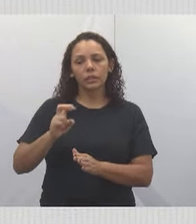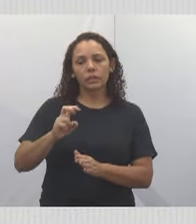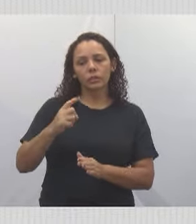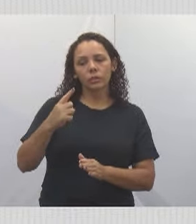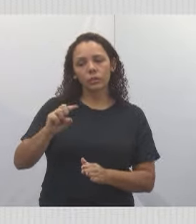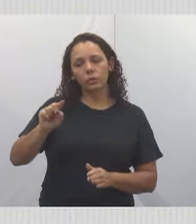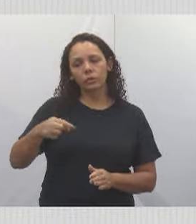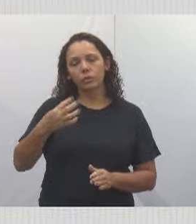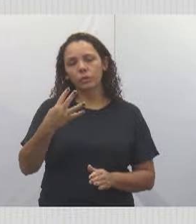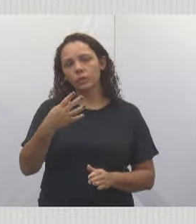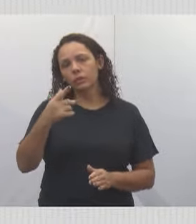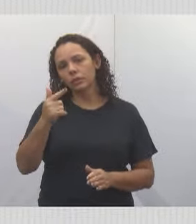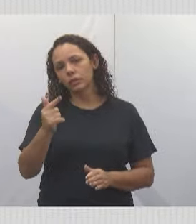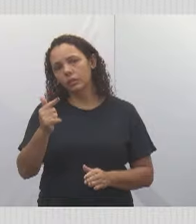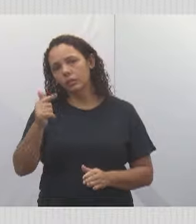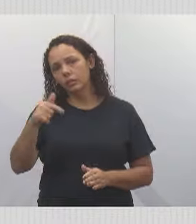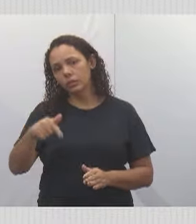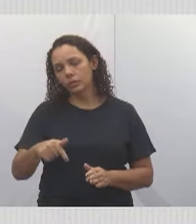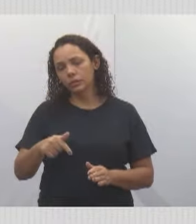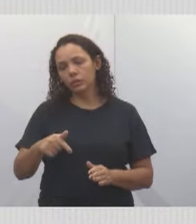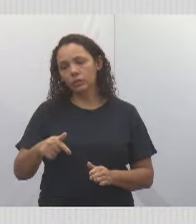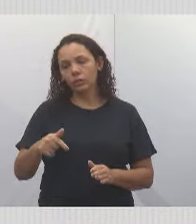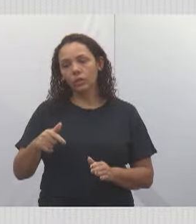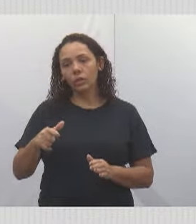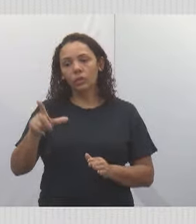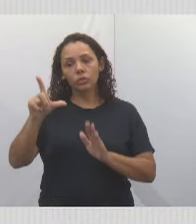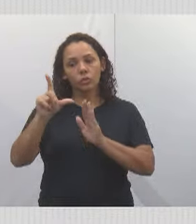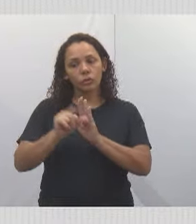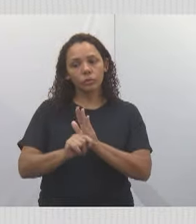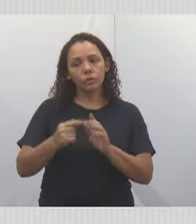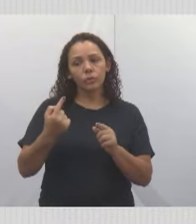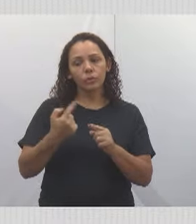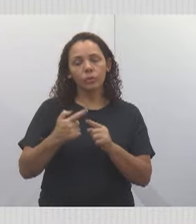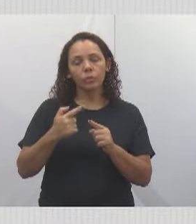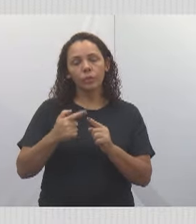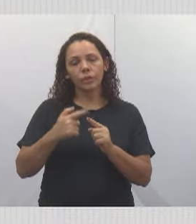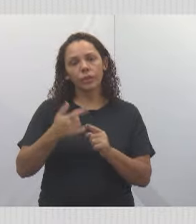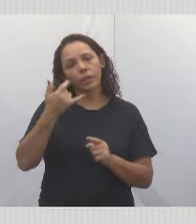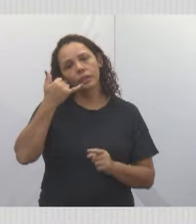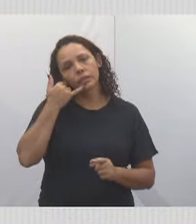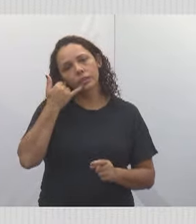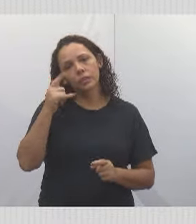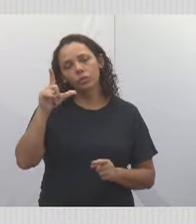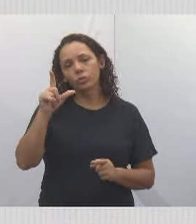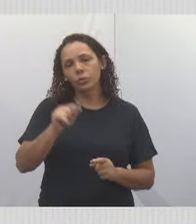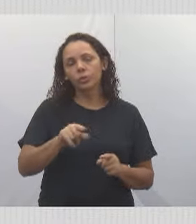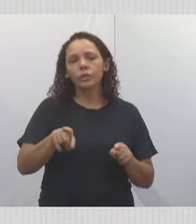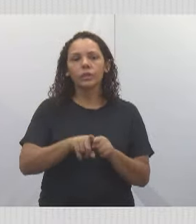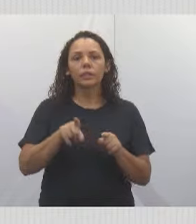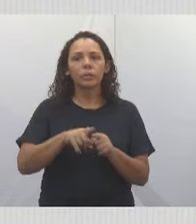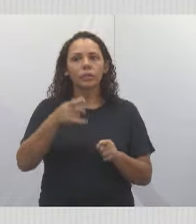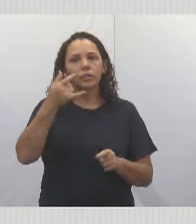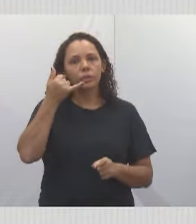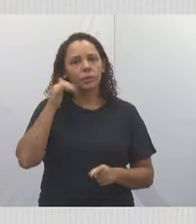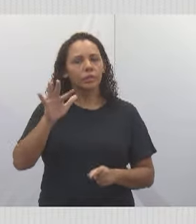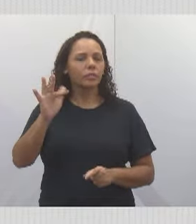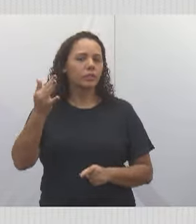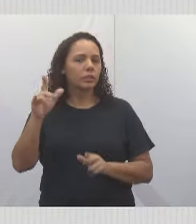51.417. Essa redução se deu principalmente pela diminuição no número de queda de ligação, trotes e chamadas por